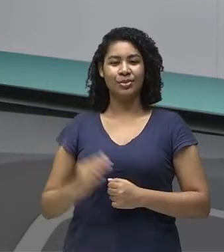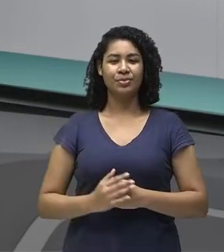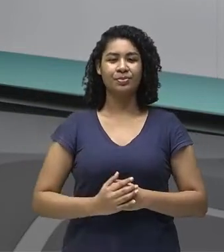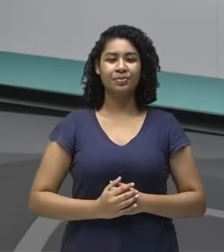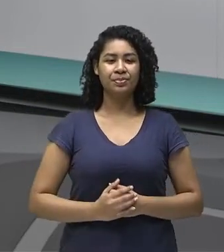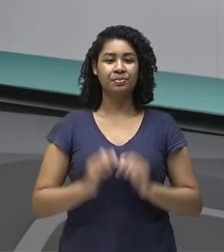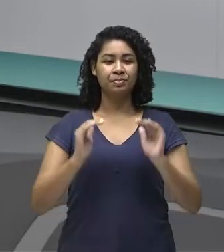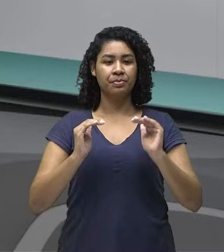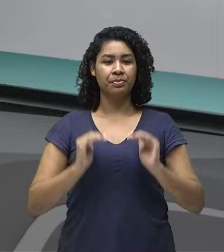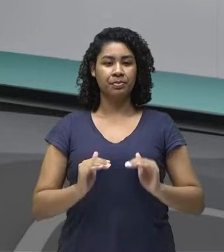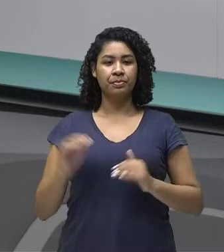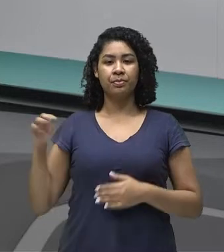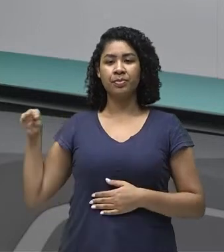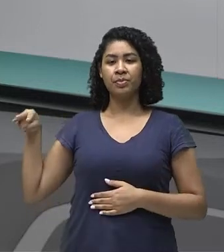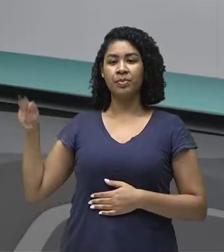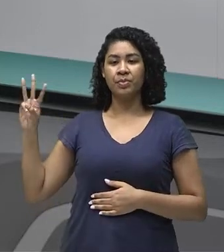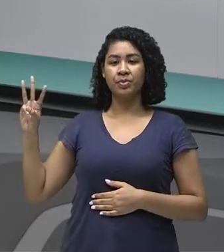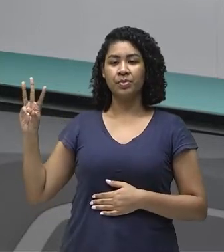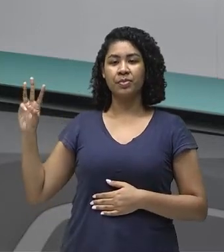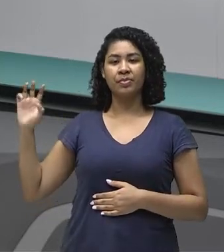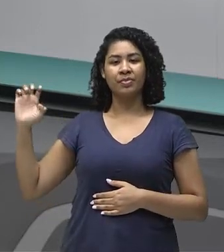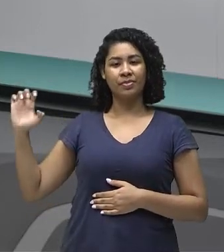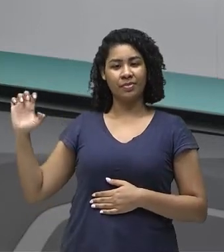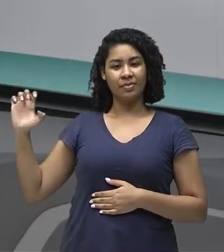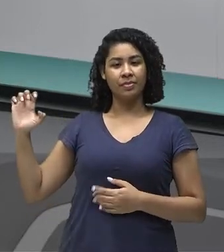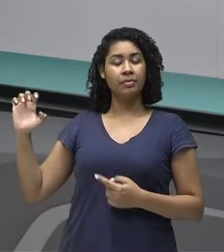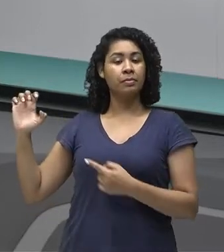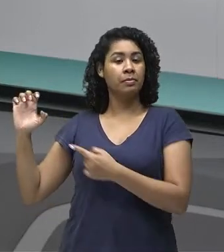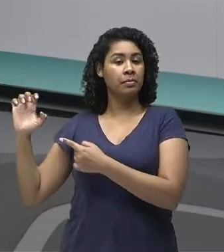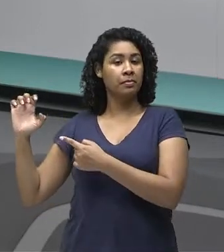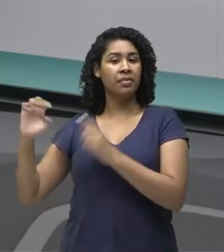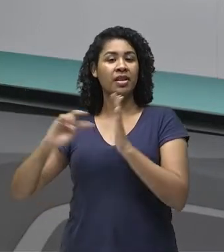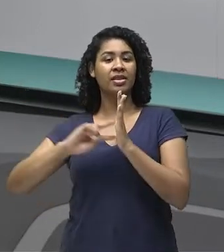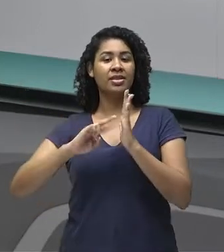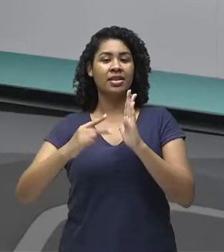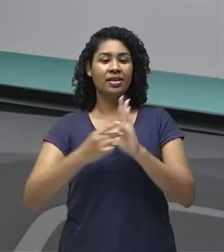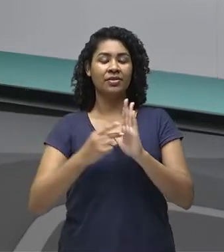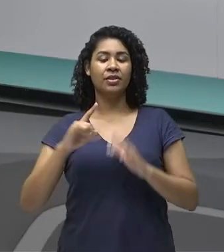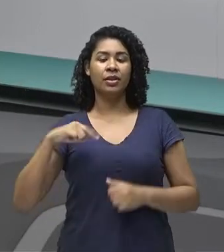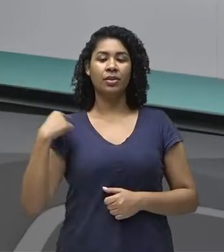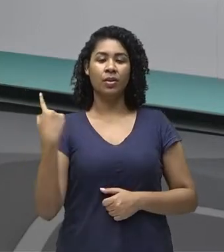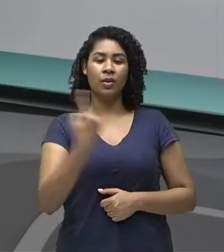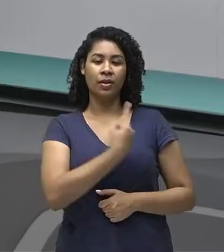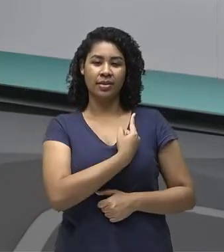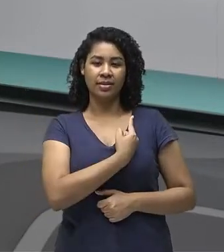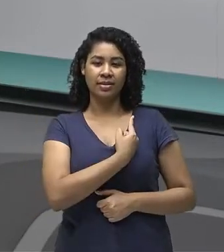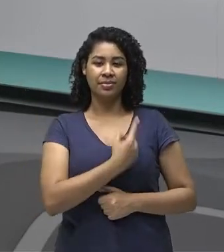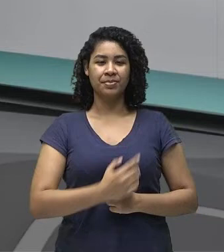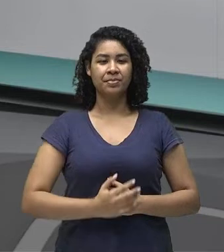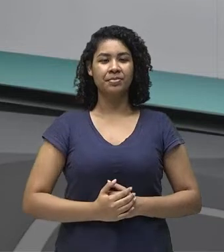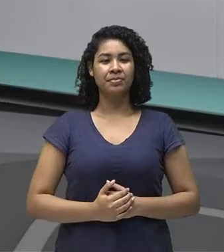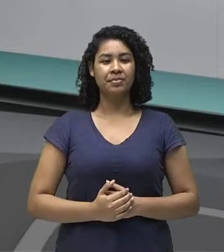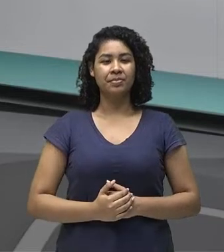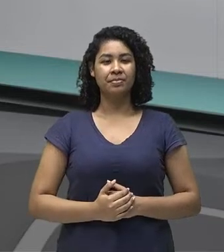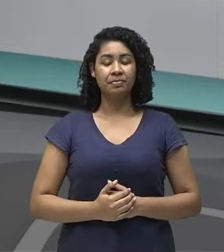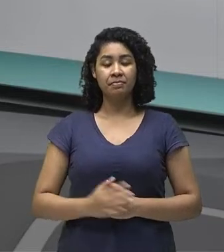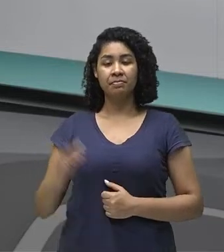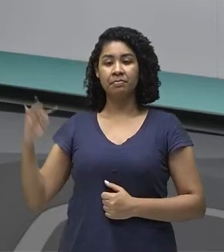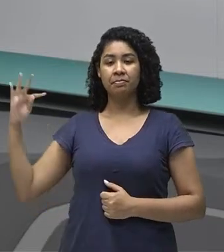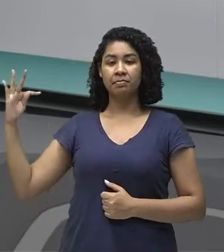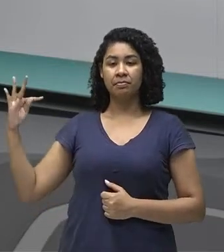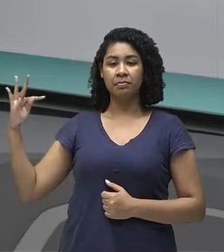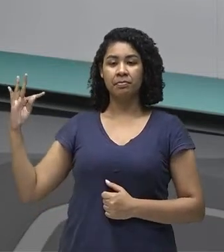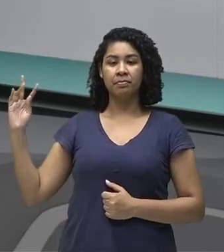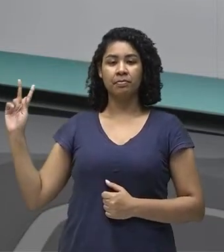go. We have we, que quer dizer o quê? Nós, e temos também aqui the